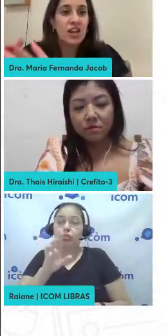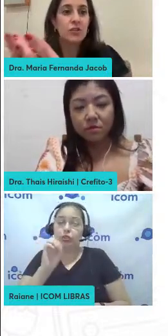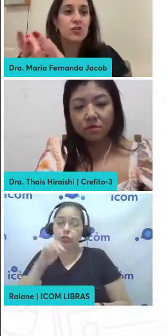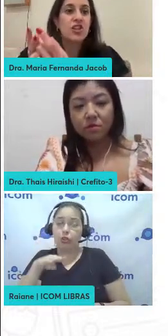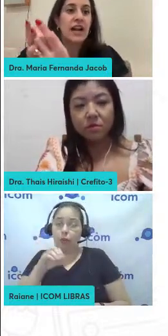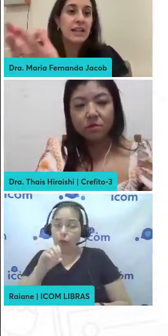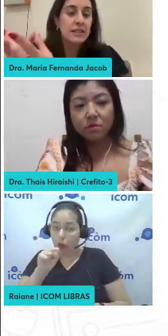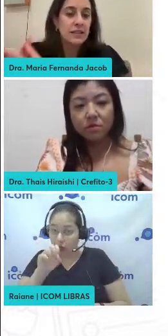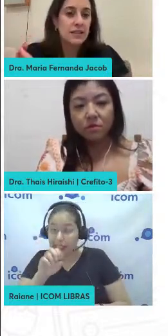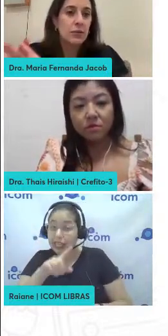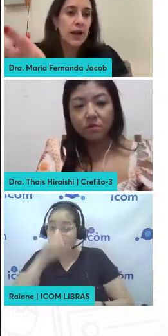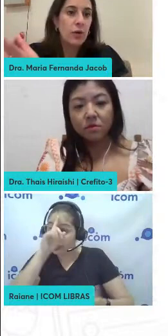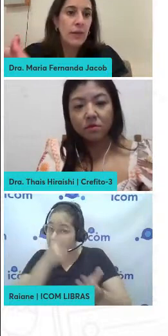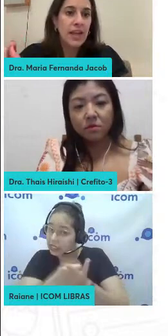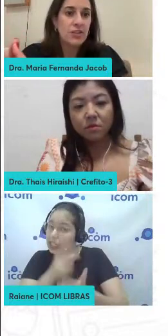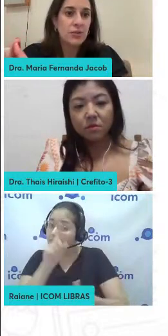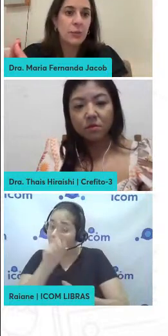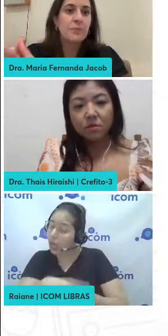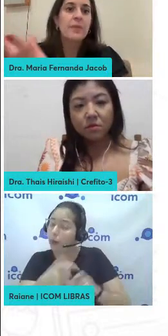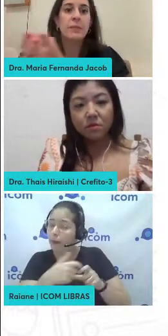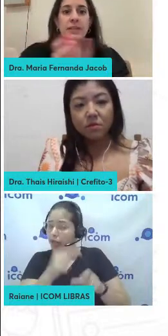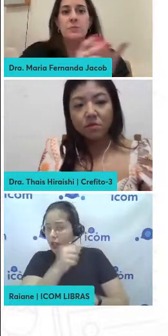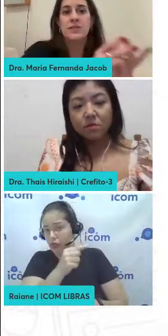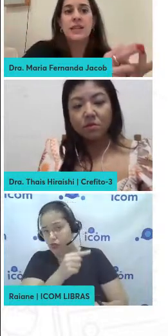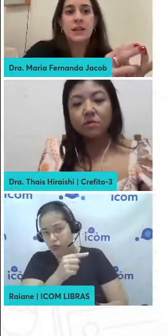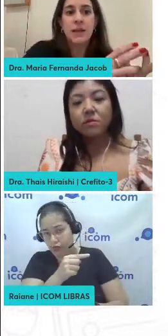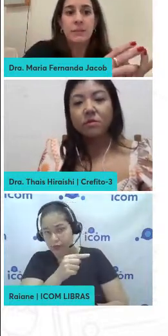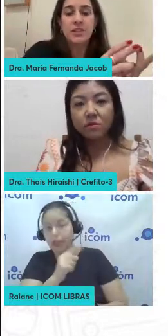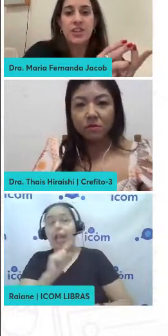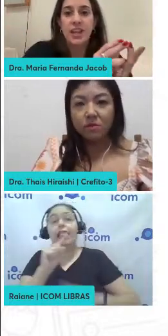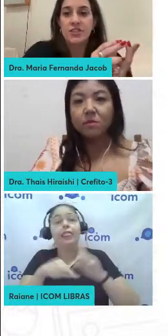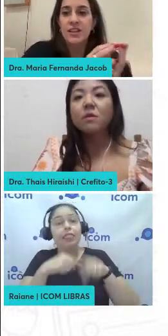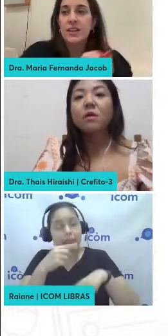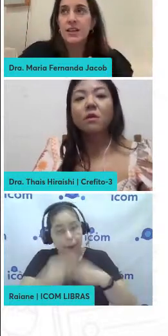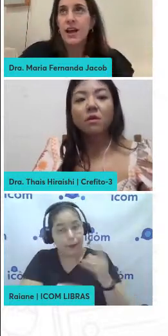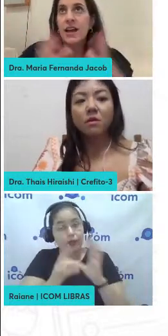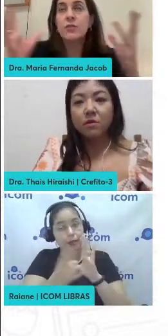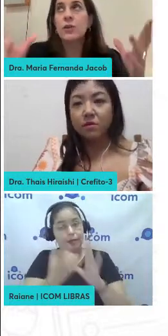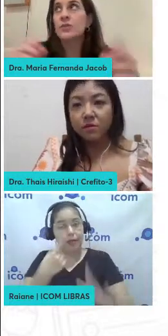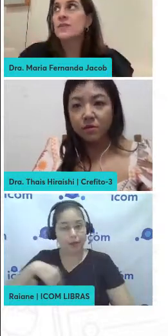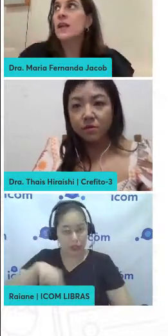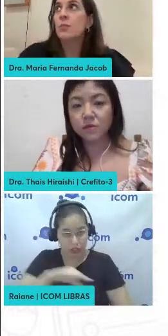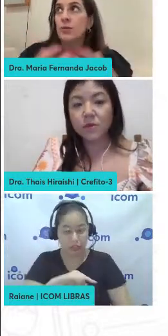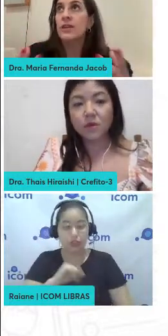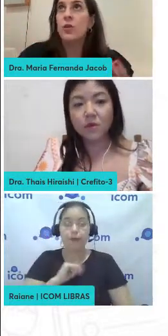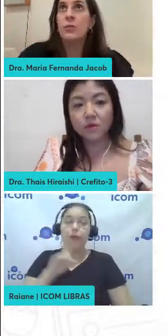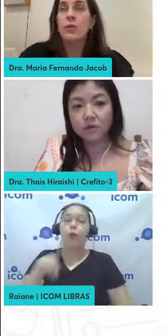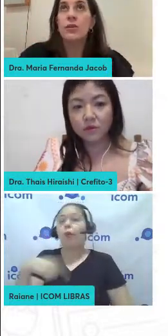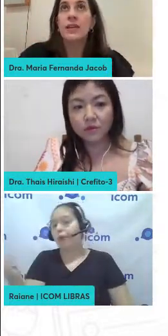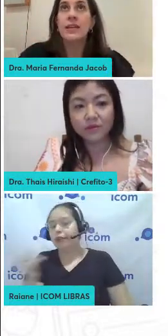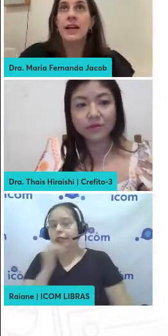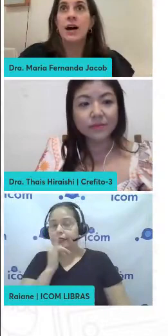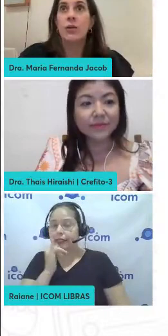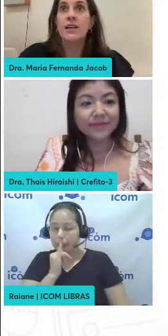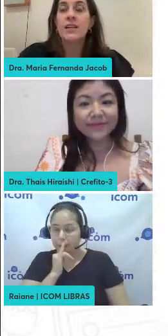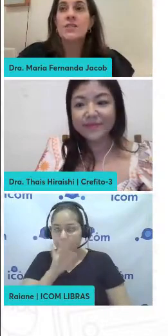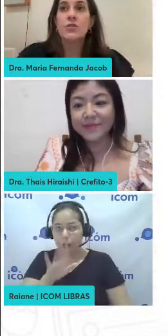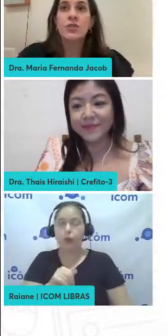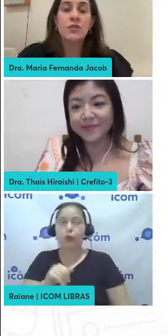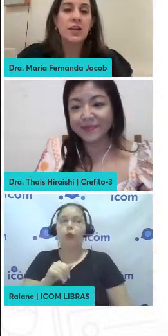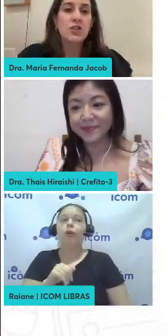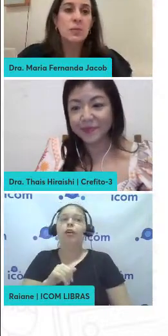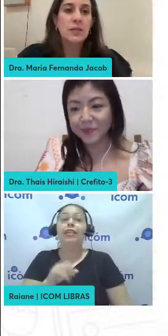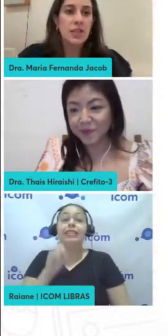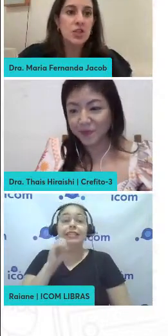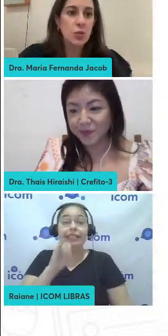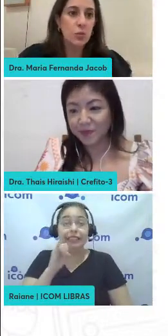quem tem que diagnosticar essa questão é o médico, para depois ele encaminhar para a gente. Aí um outro exemplo, como eu coloquei na aula, se eu estou